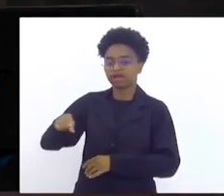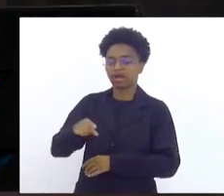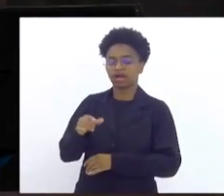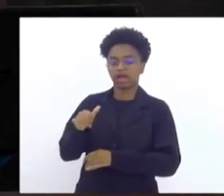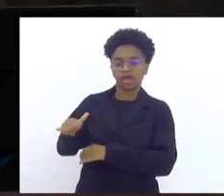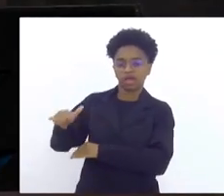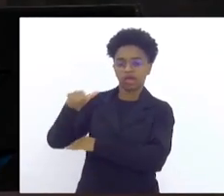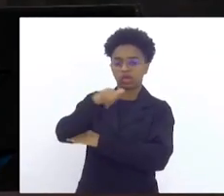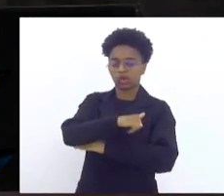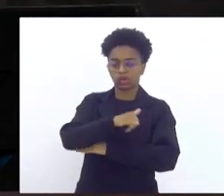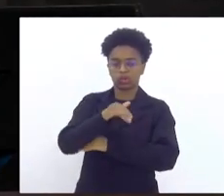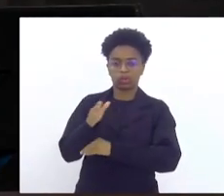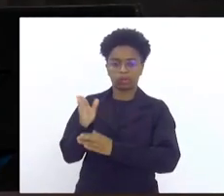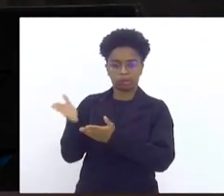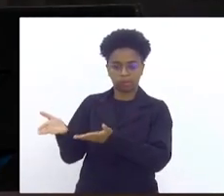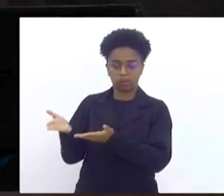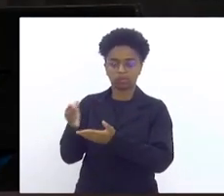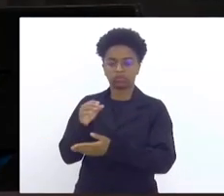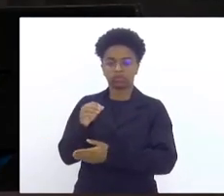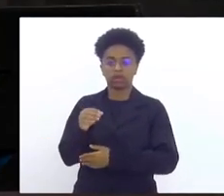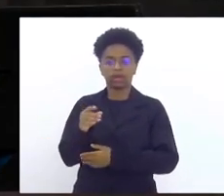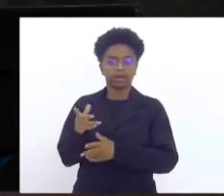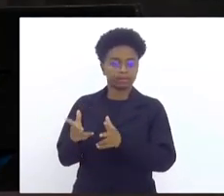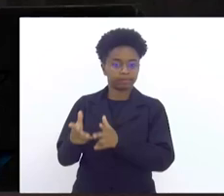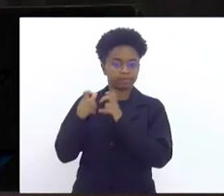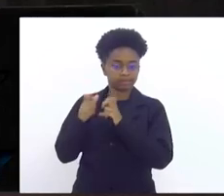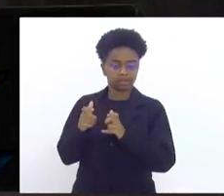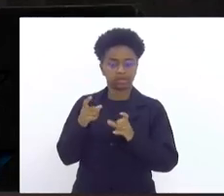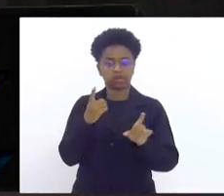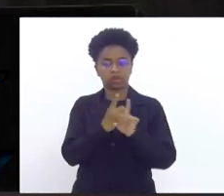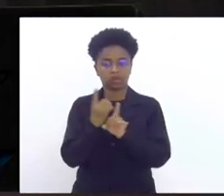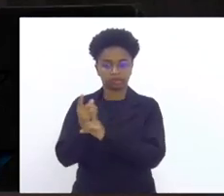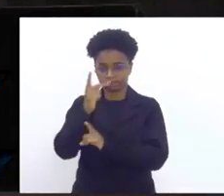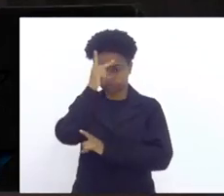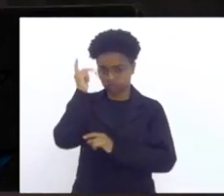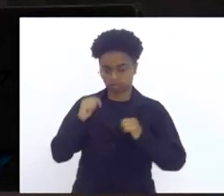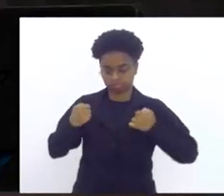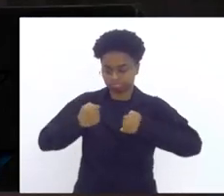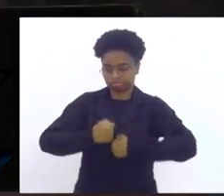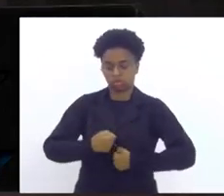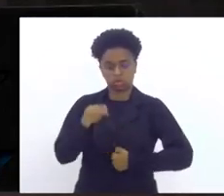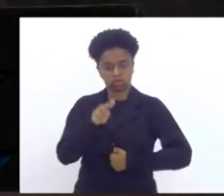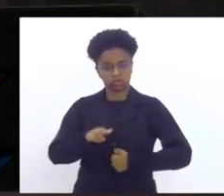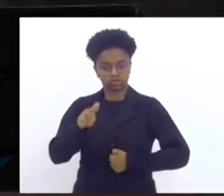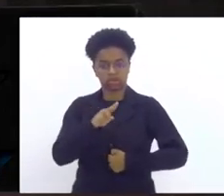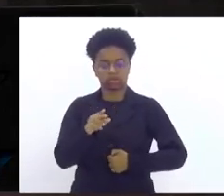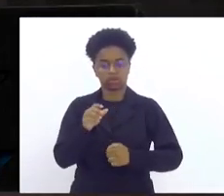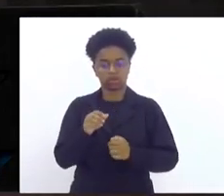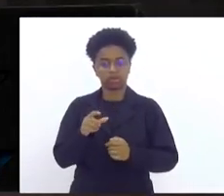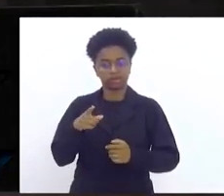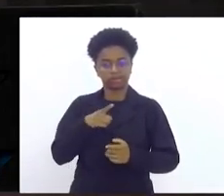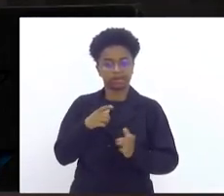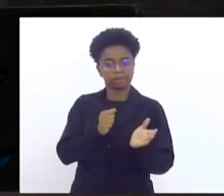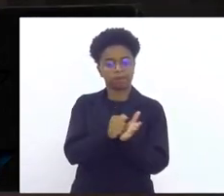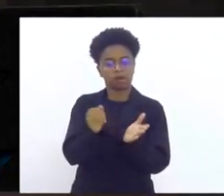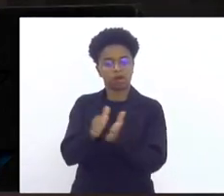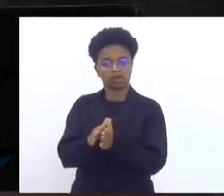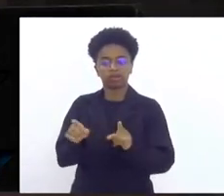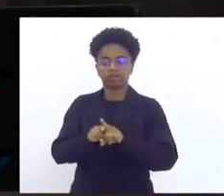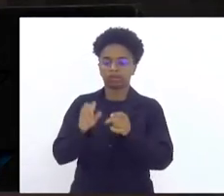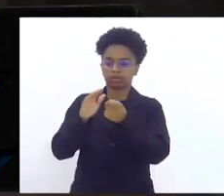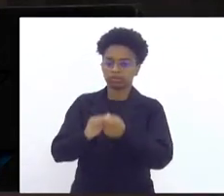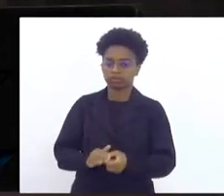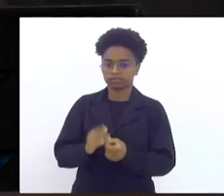Dumont e veja essas figuras vestidinhas ali com colete da CEOP montando oprimindo